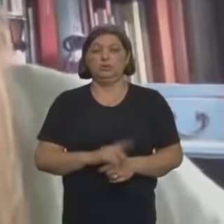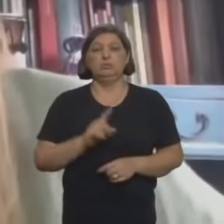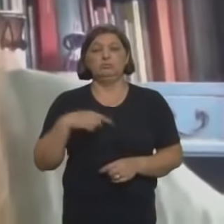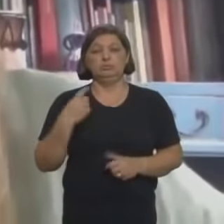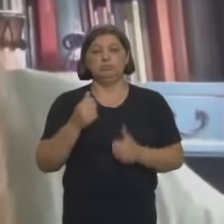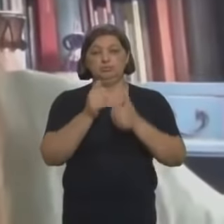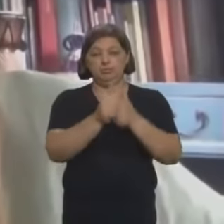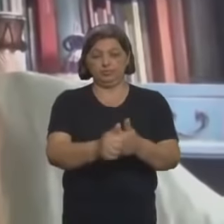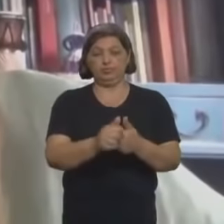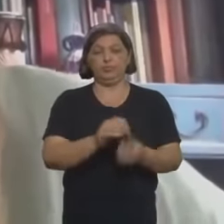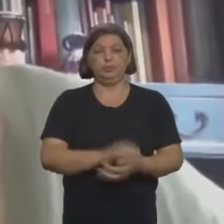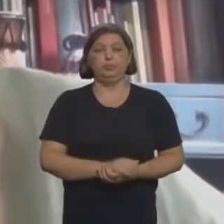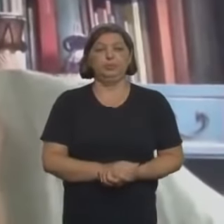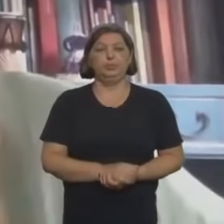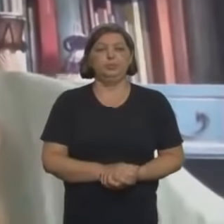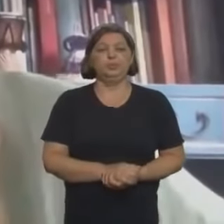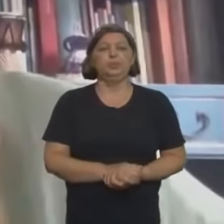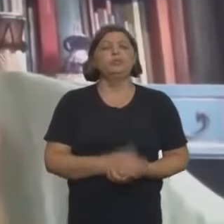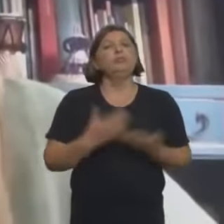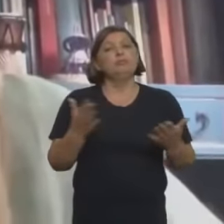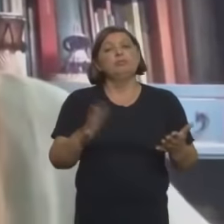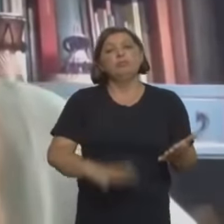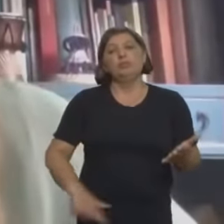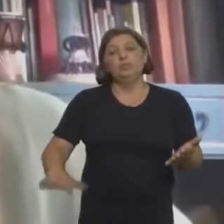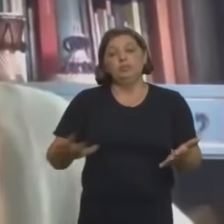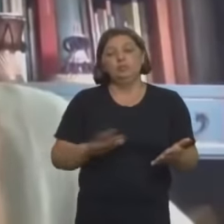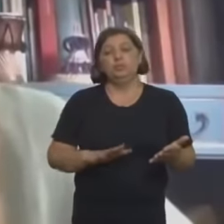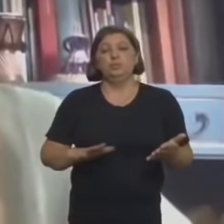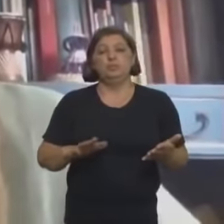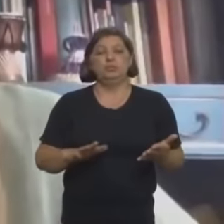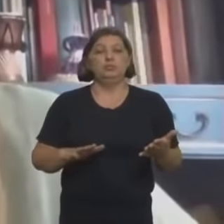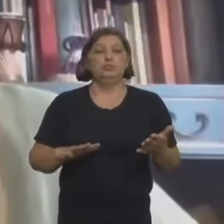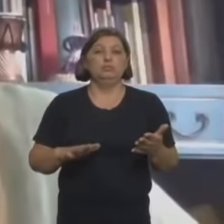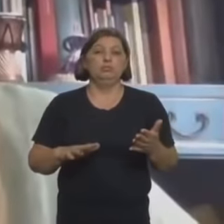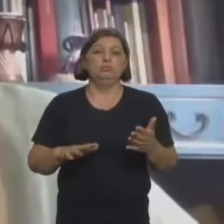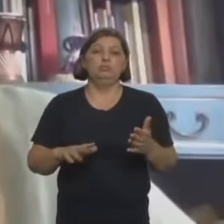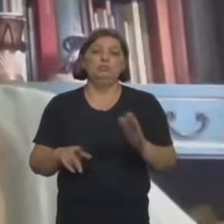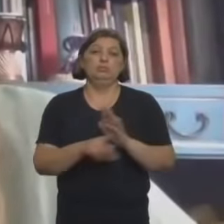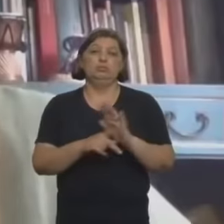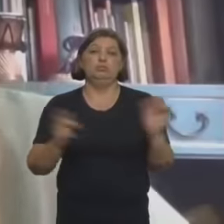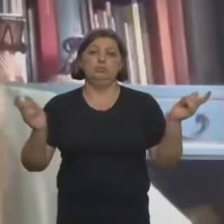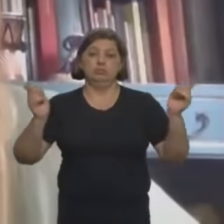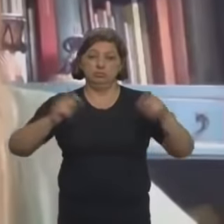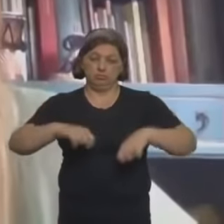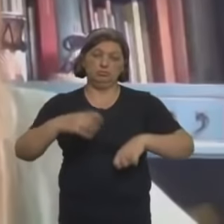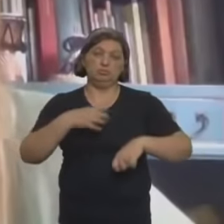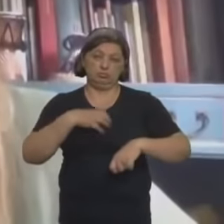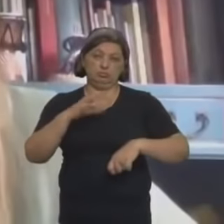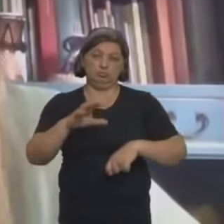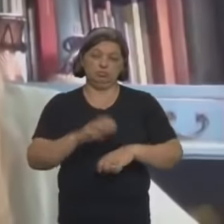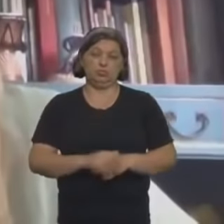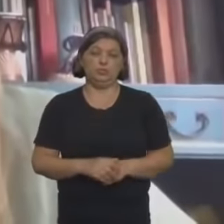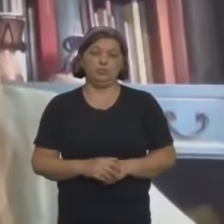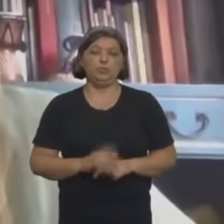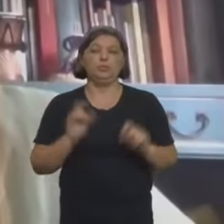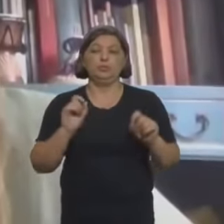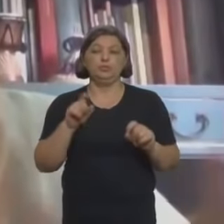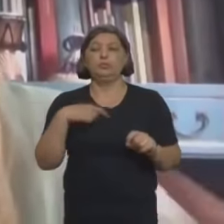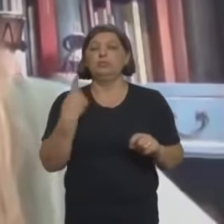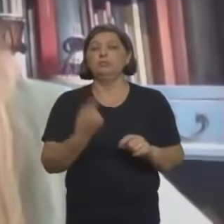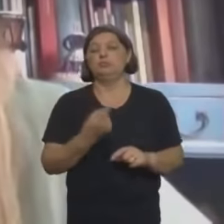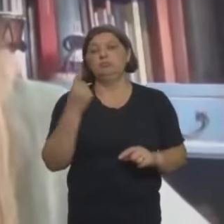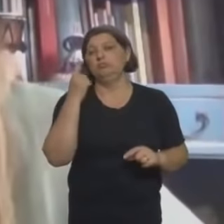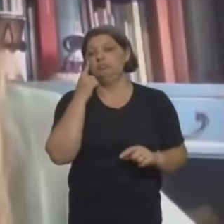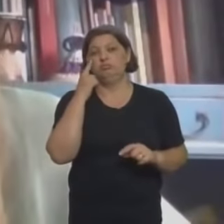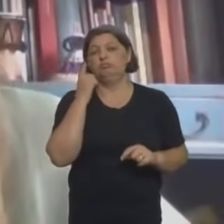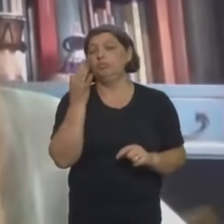aí. Então, assim, em linhas gerais, o programa trabalha as competências desta forma. E o que a gente pode esperar,